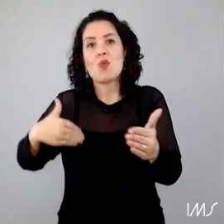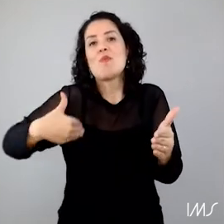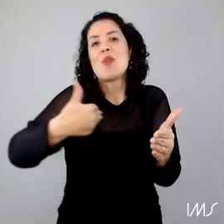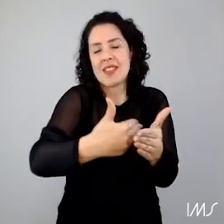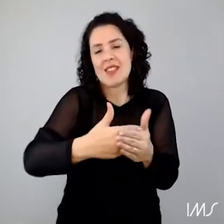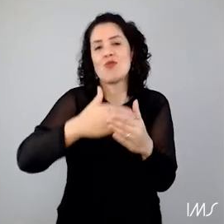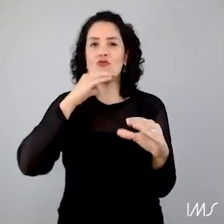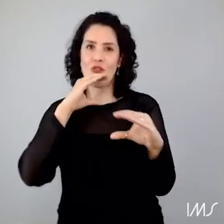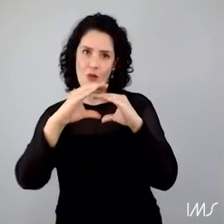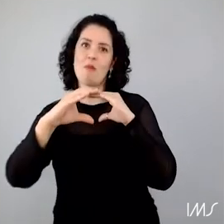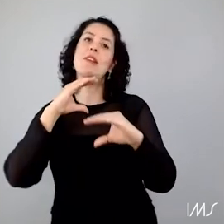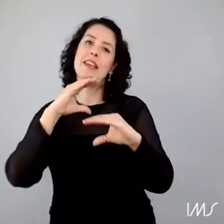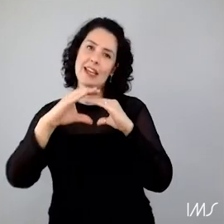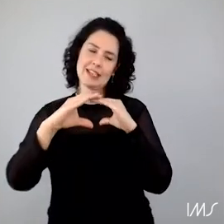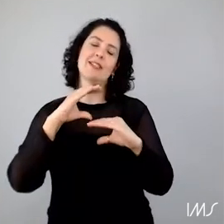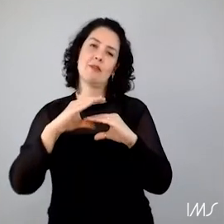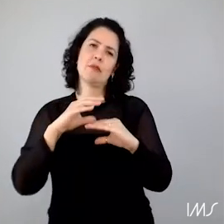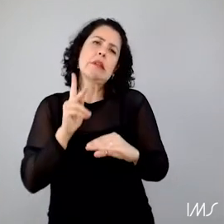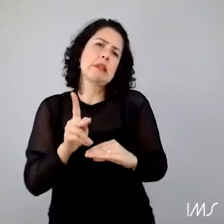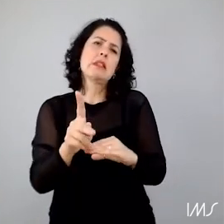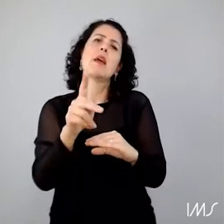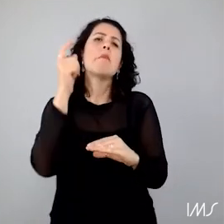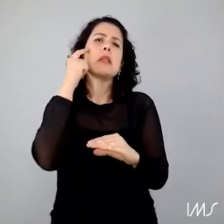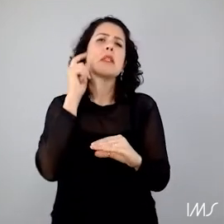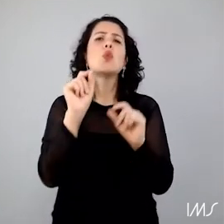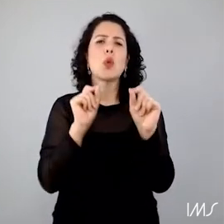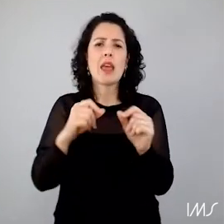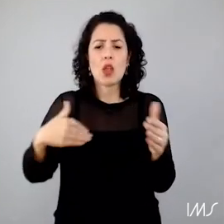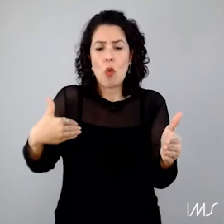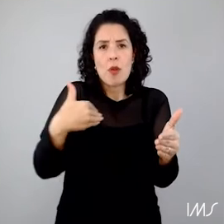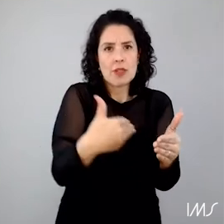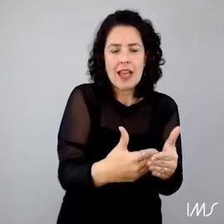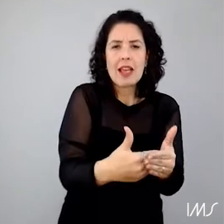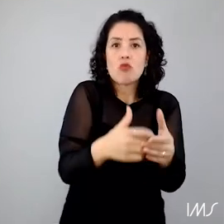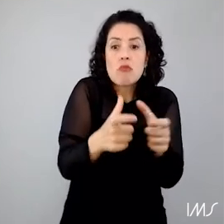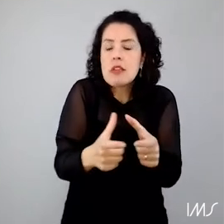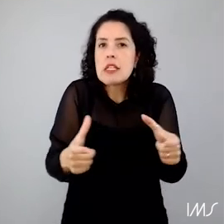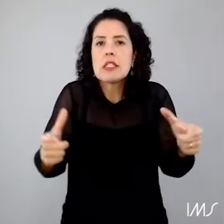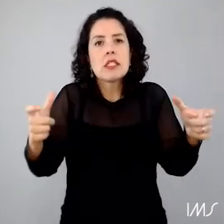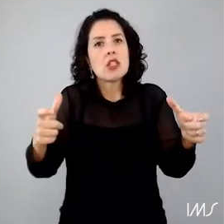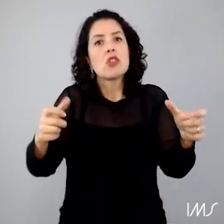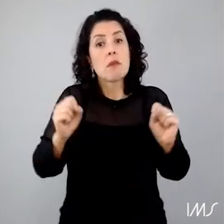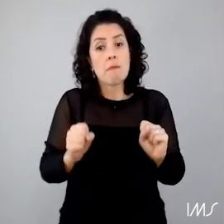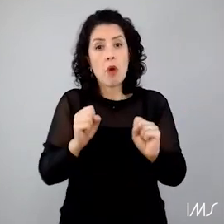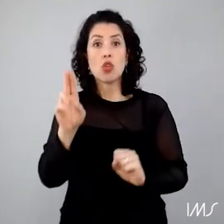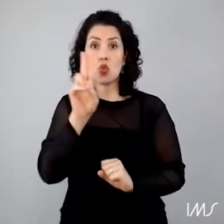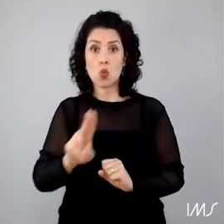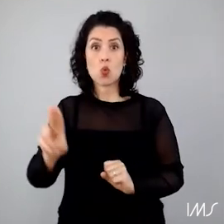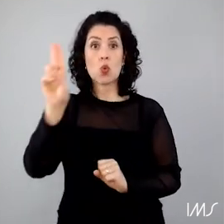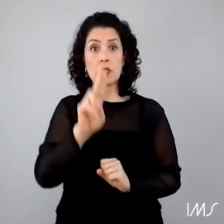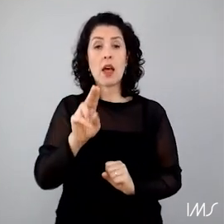de utilização de imagens no campo da cultura, né. Eu acho que